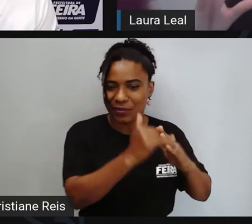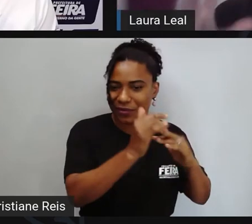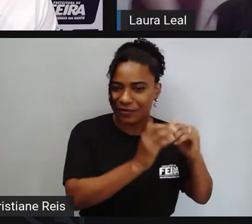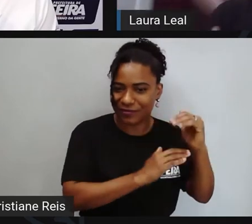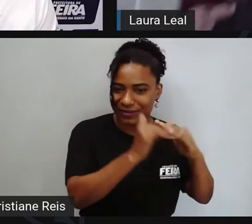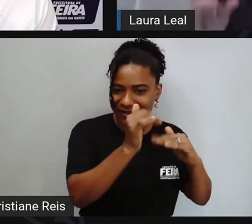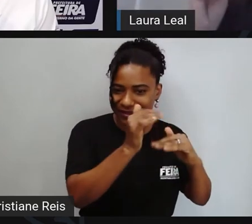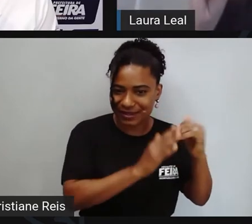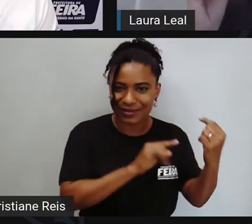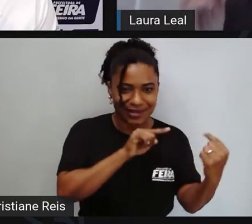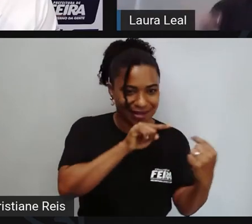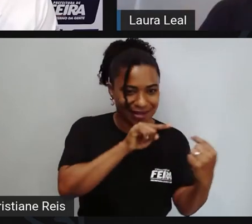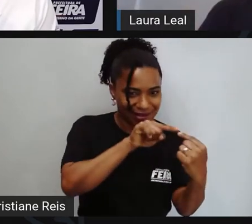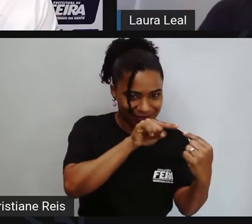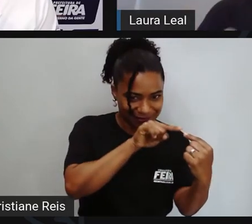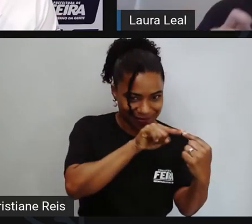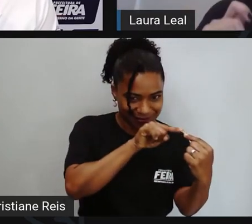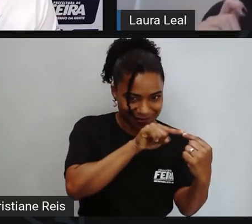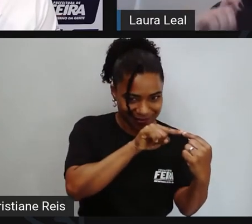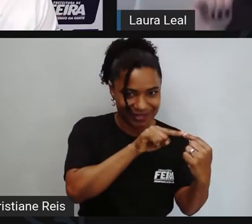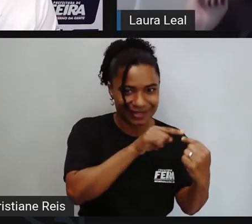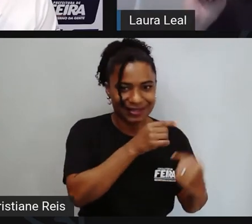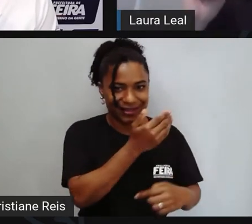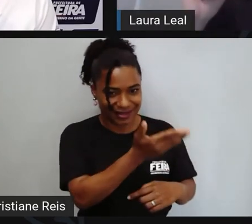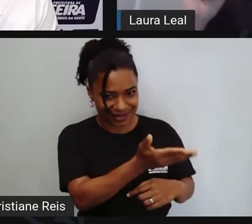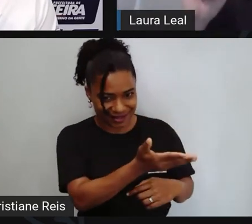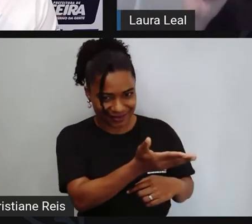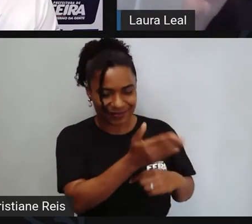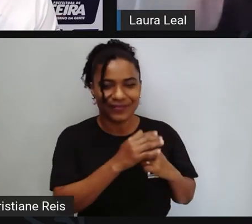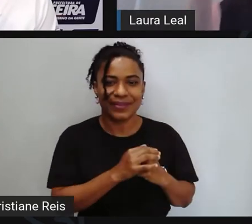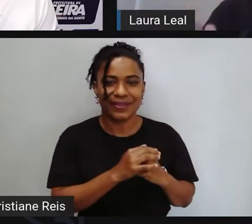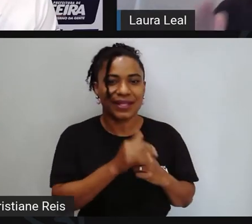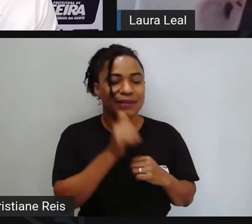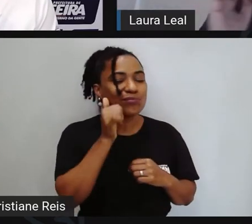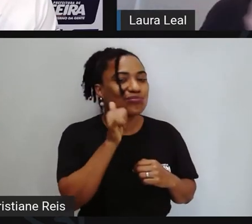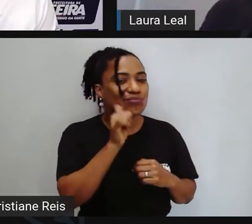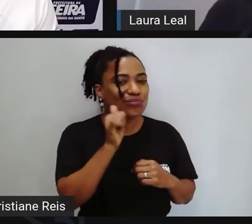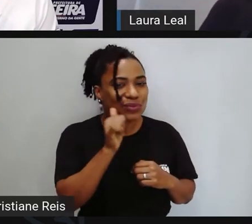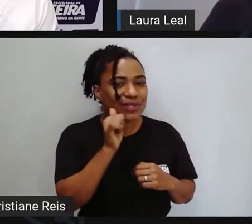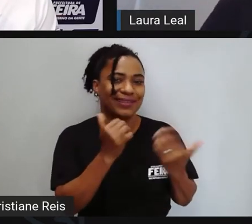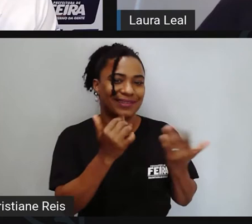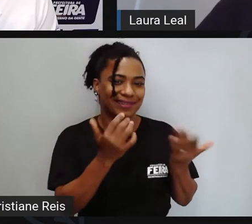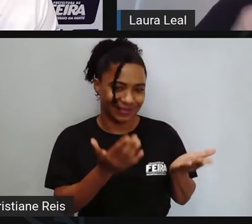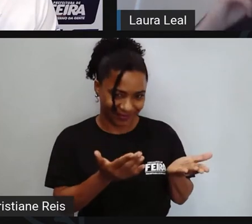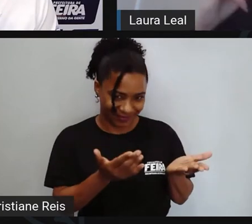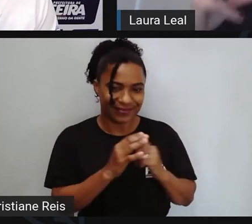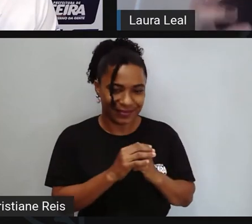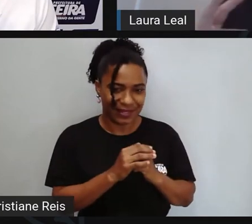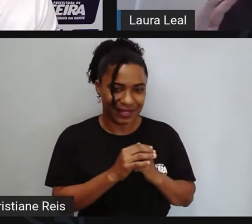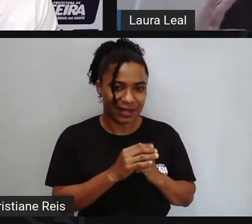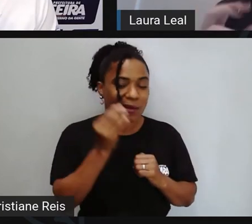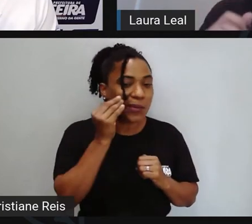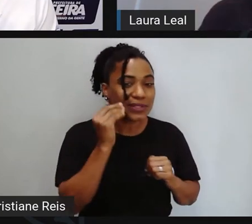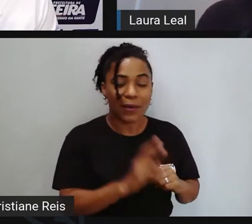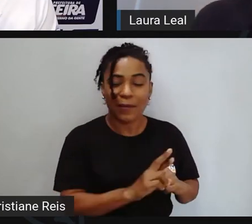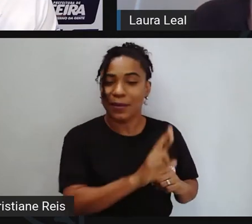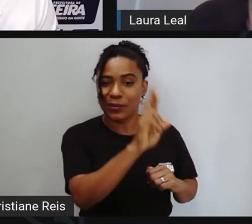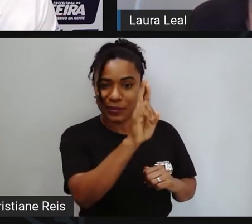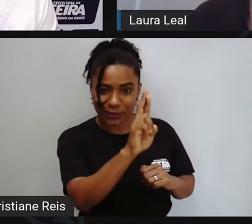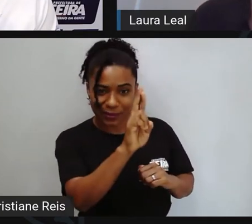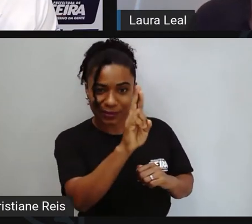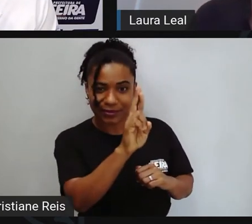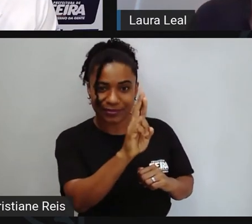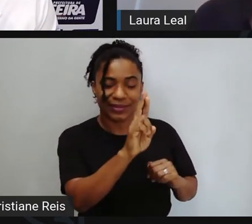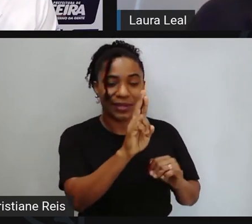mais pragmáticas, mais diretas, que envolvem liderança, pragmatismo, descoberta de coisas com o